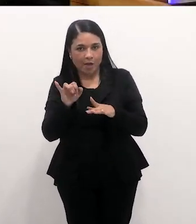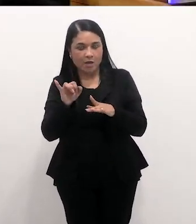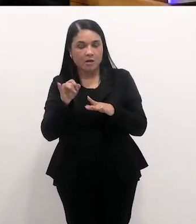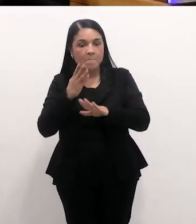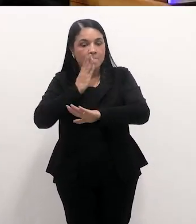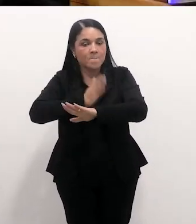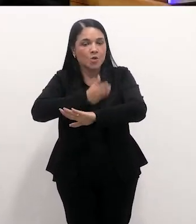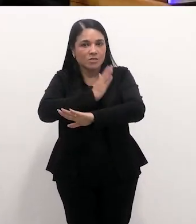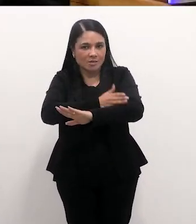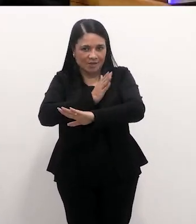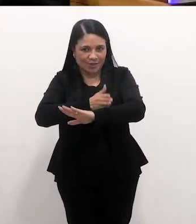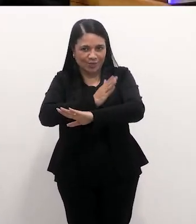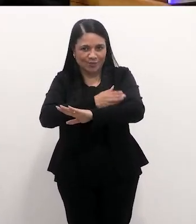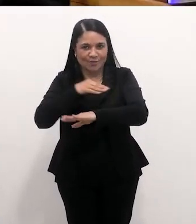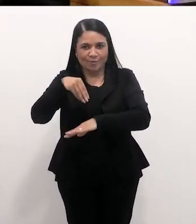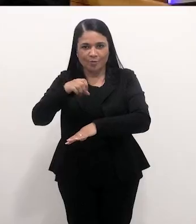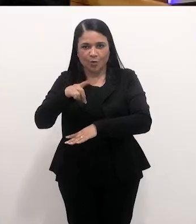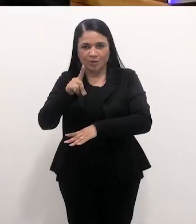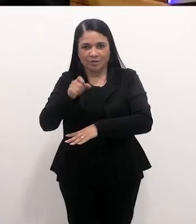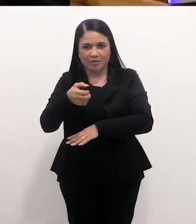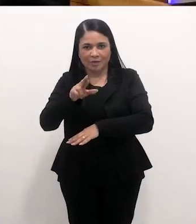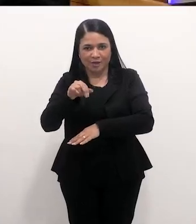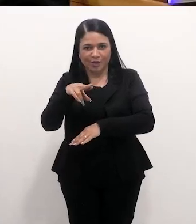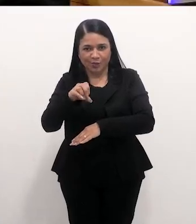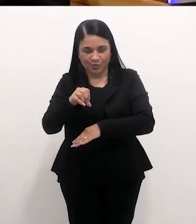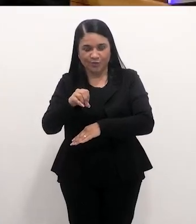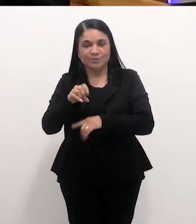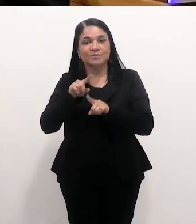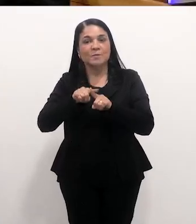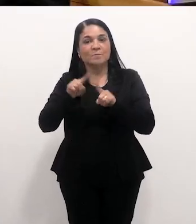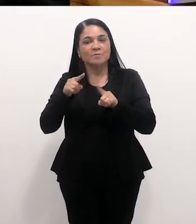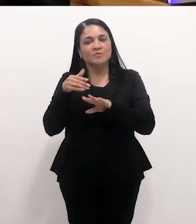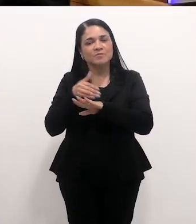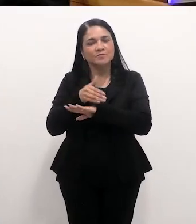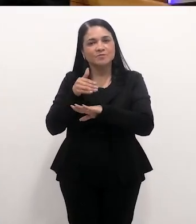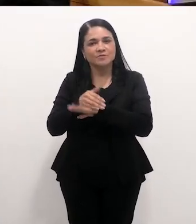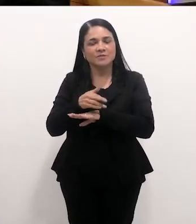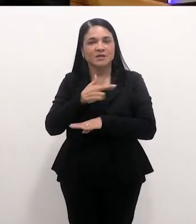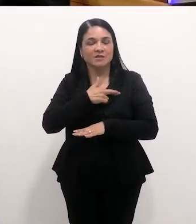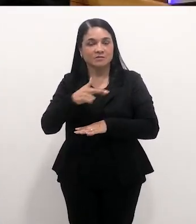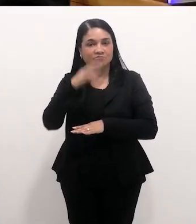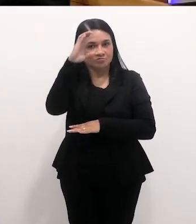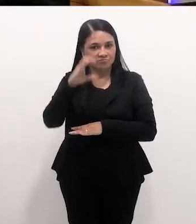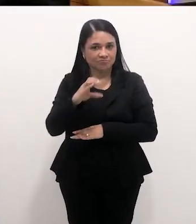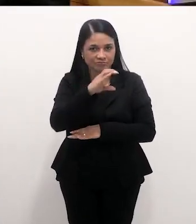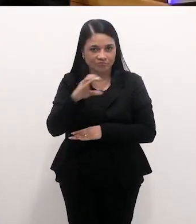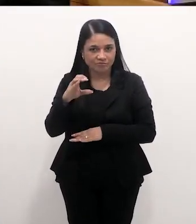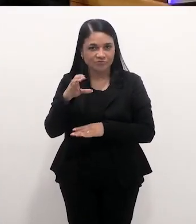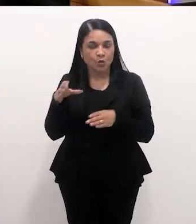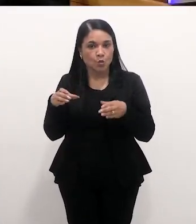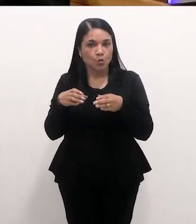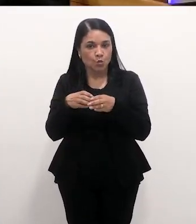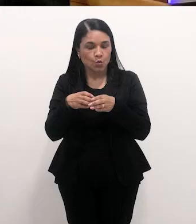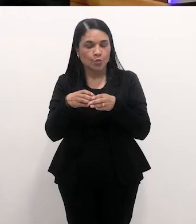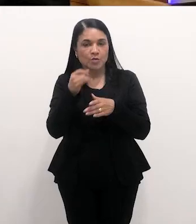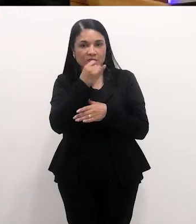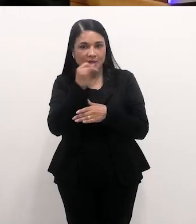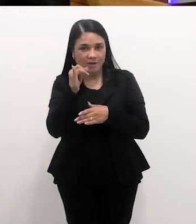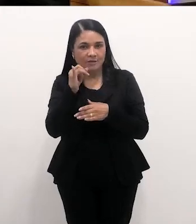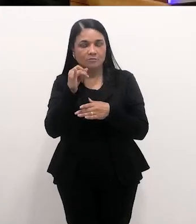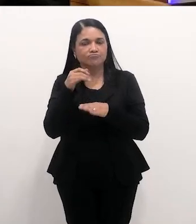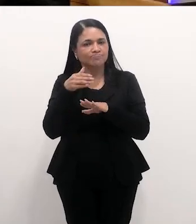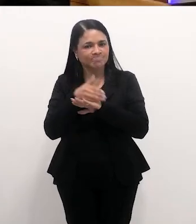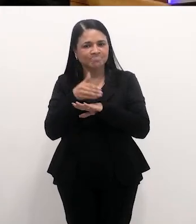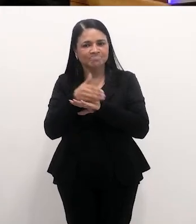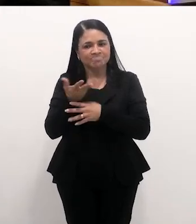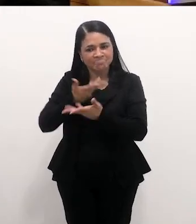igrejas do meu pai eram linhas mais modernas, porque ele já pegou uns períodos históricos mais recentes. mas a presença da religiosidade católica, por exemplo,